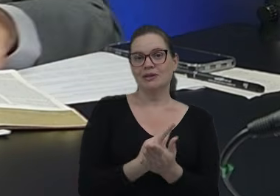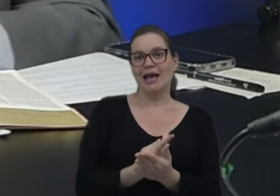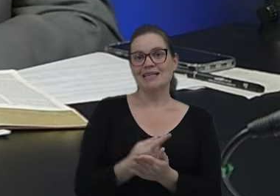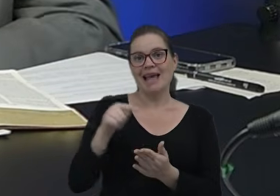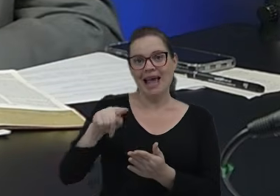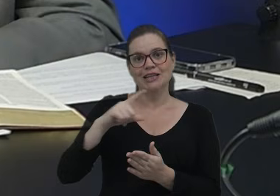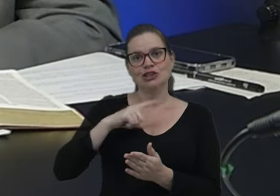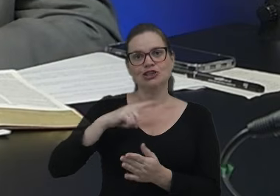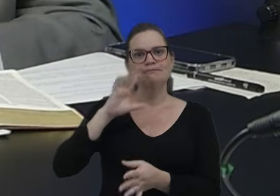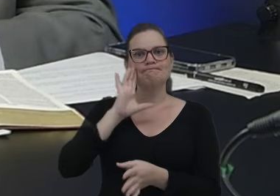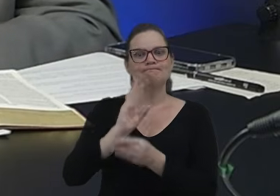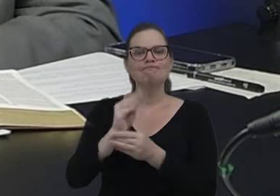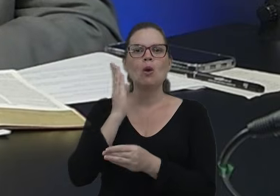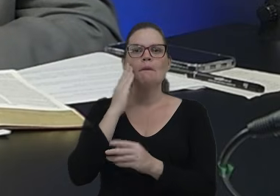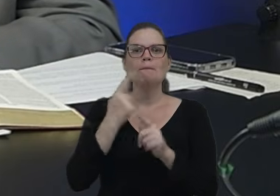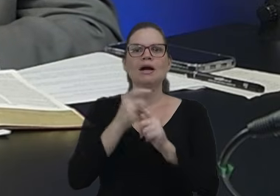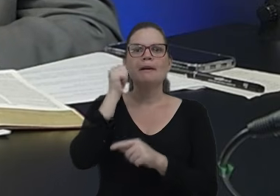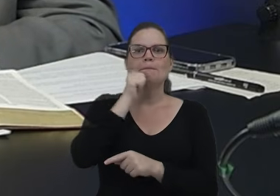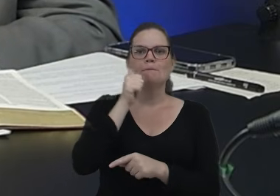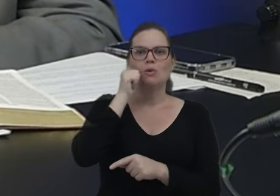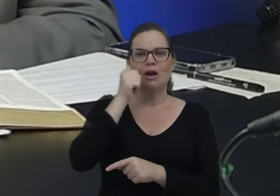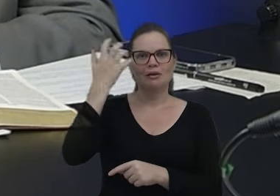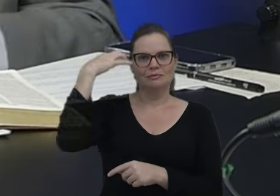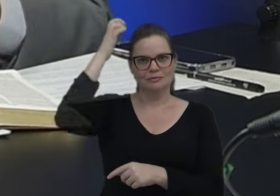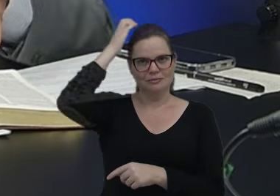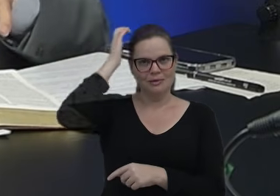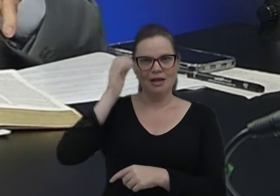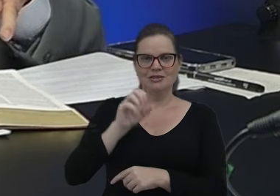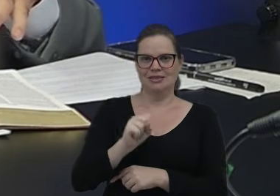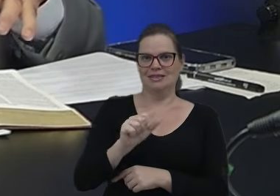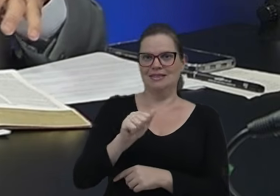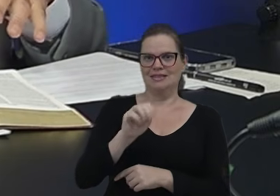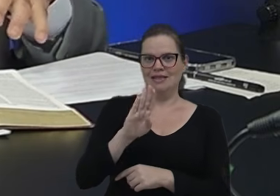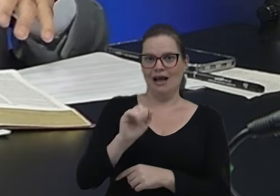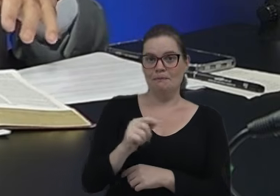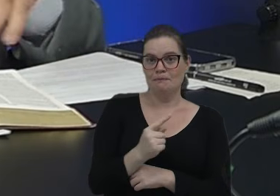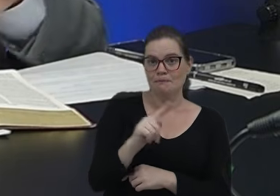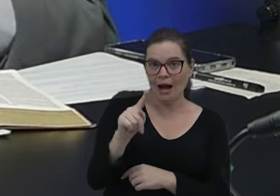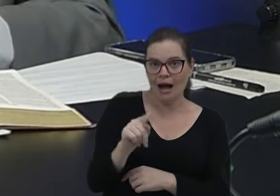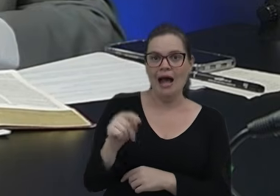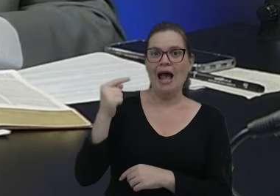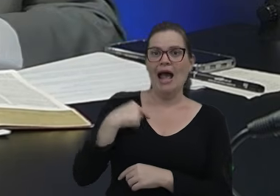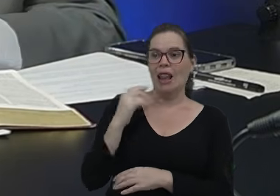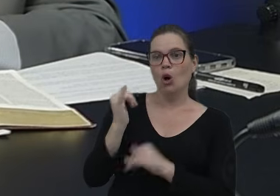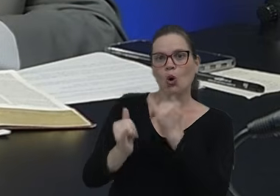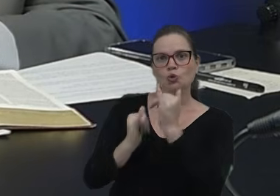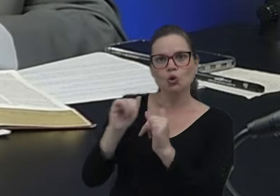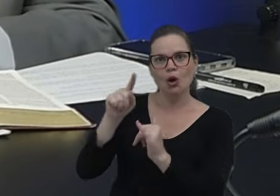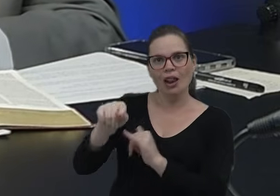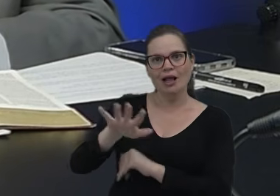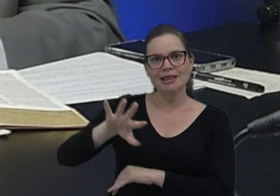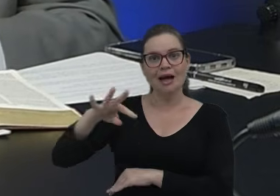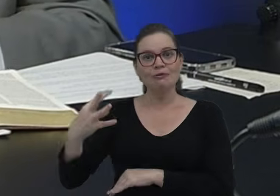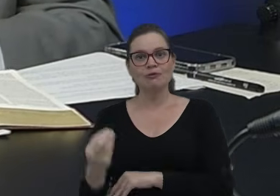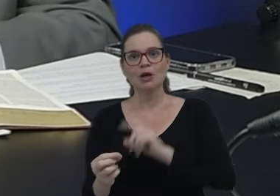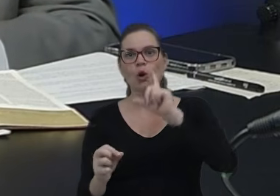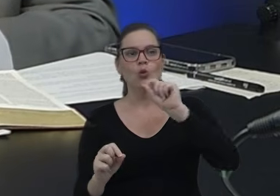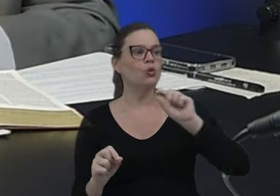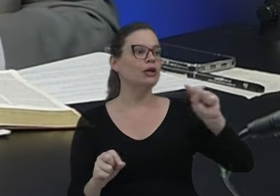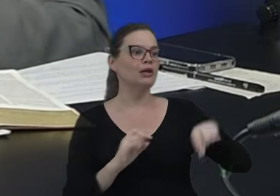falar das maravilhas do reino de Salomão. E as pessoas começaram a interessar tanto que queriam ir a